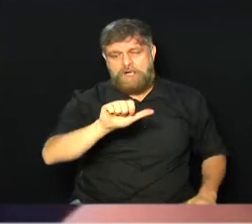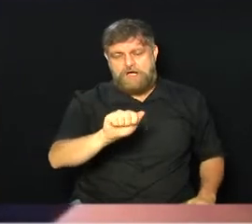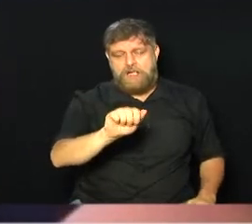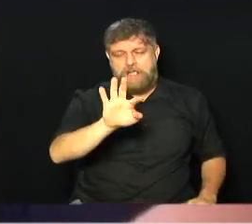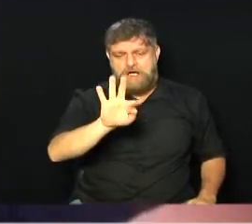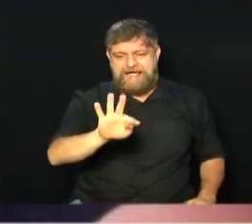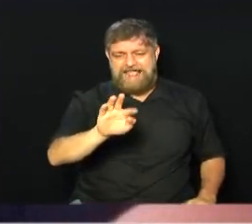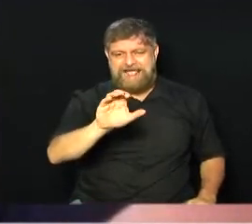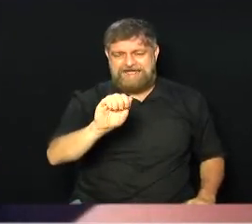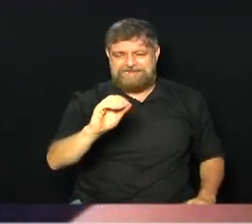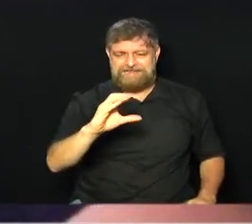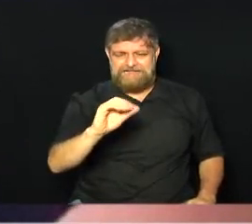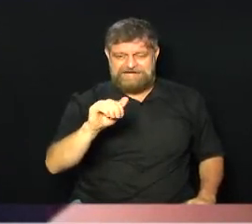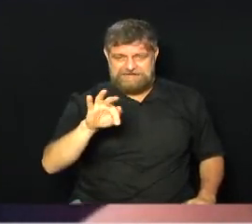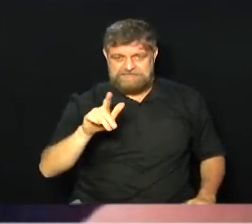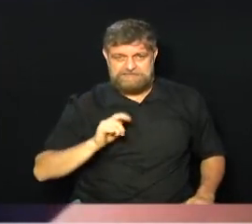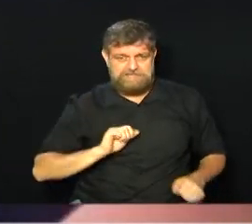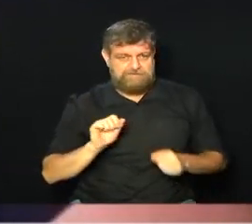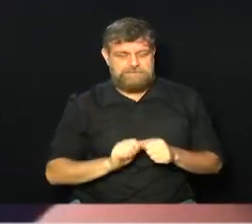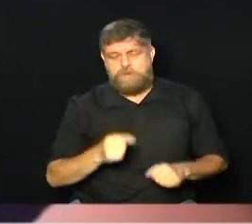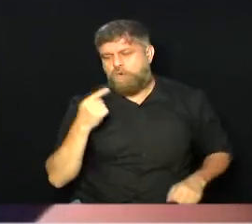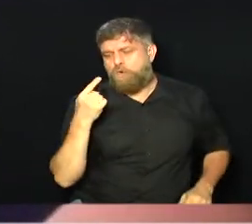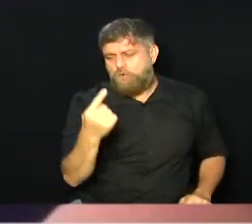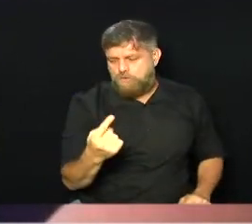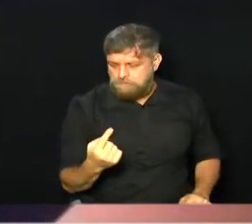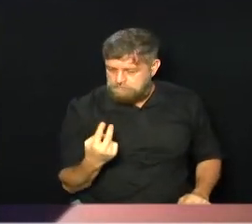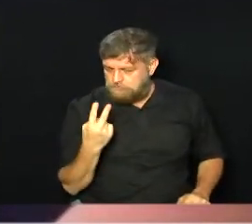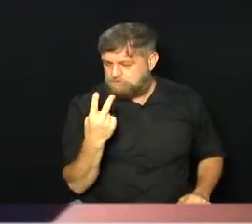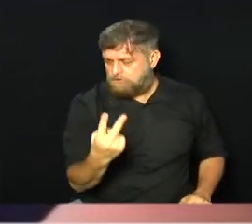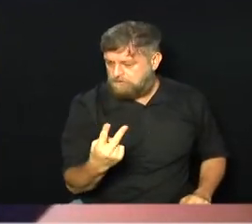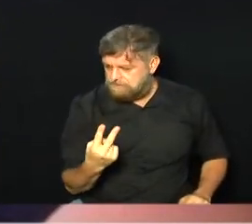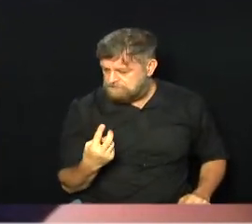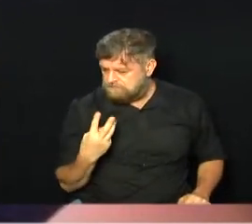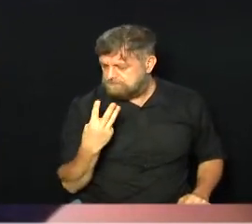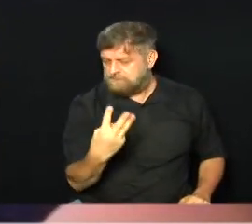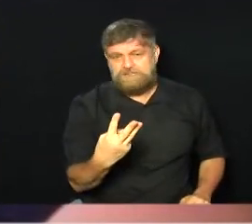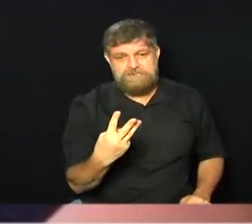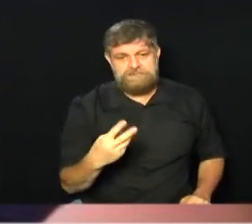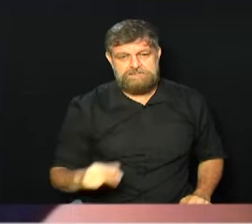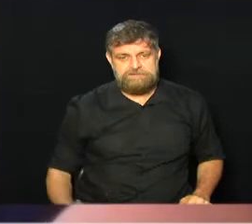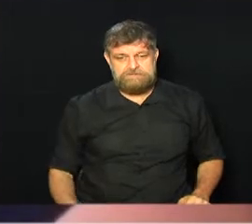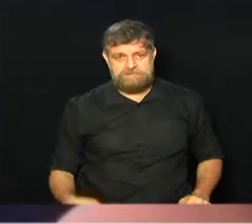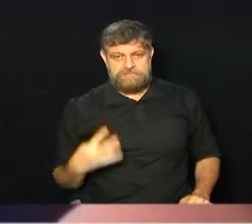primeira oportunidade fiz 1, na segunda 2, na terceira 3, e